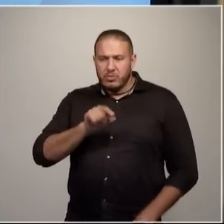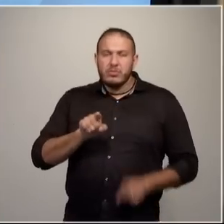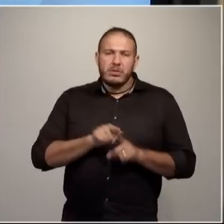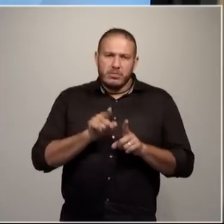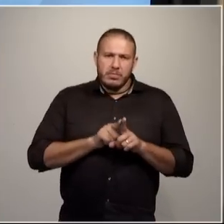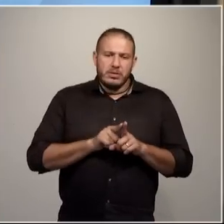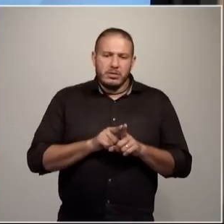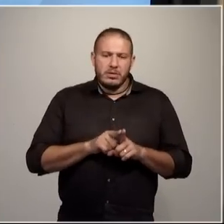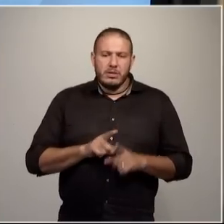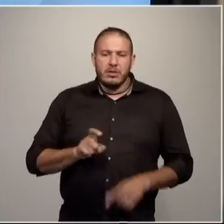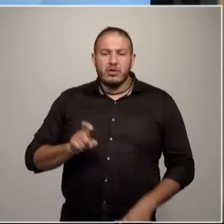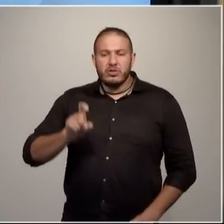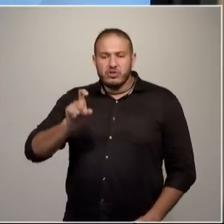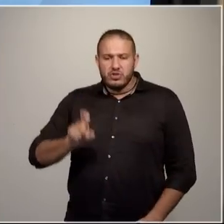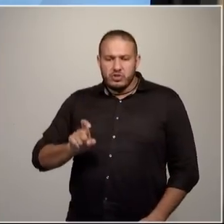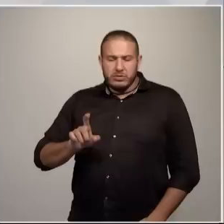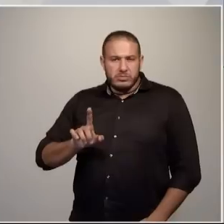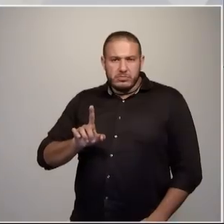x genérico,